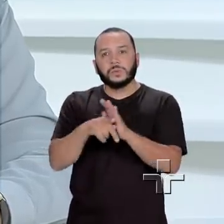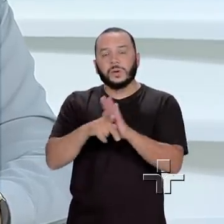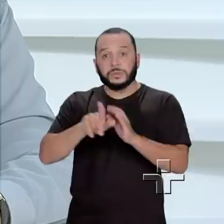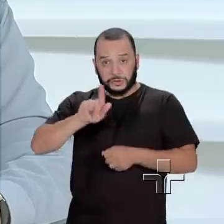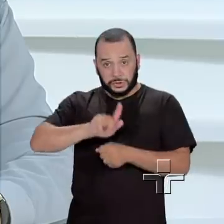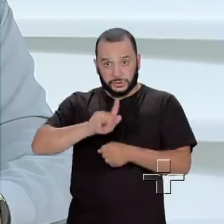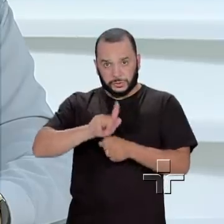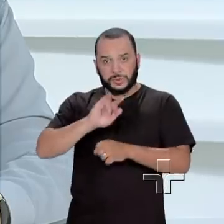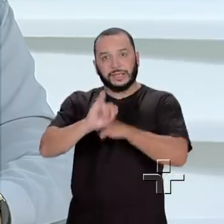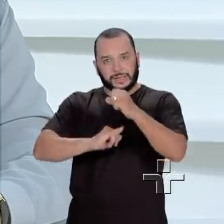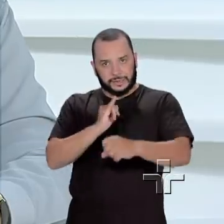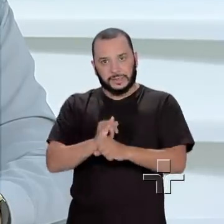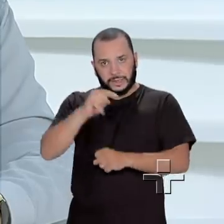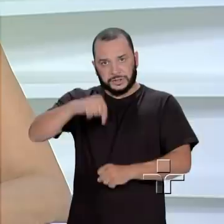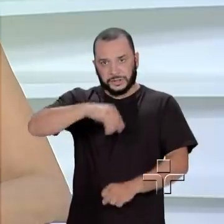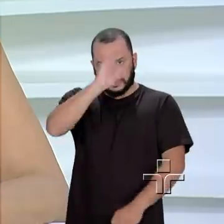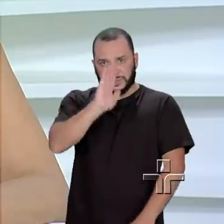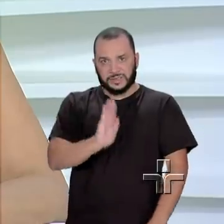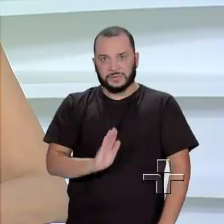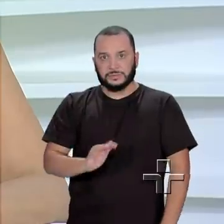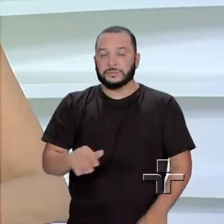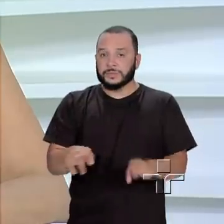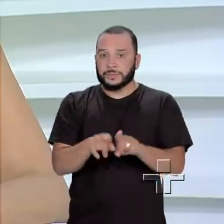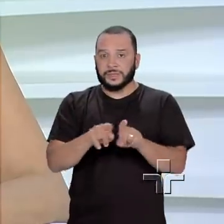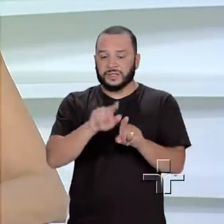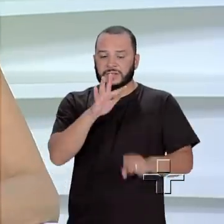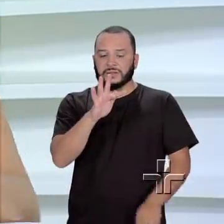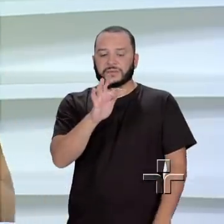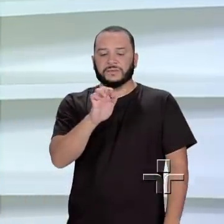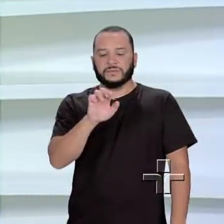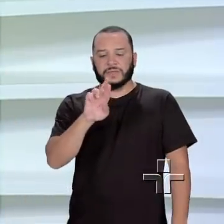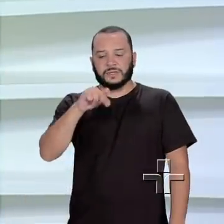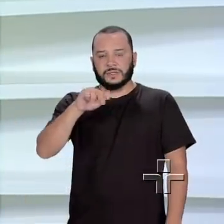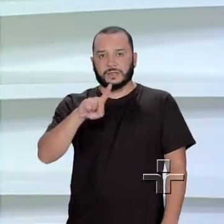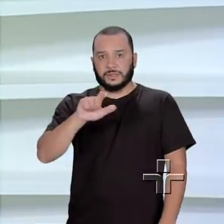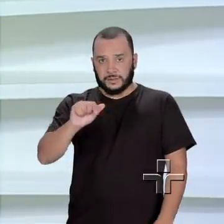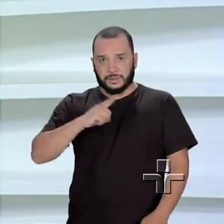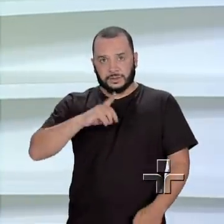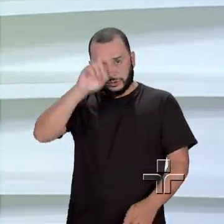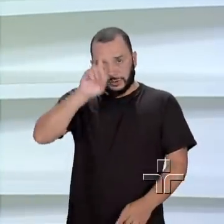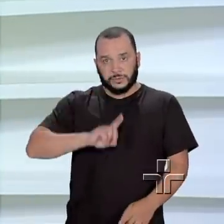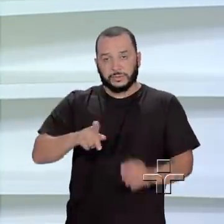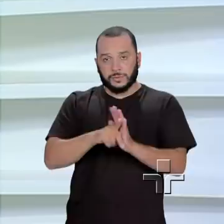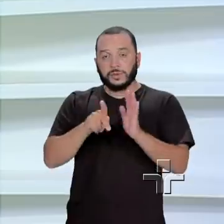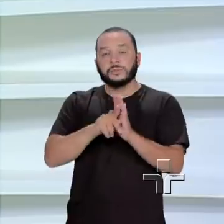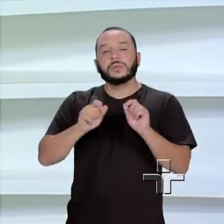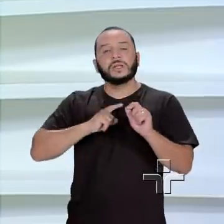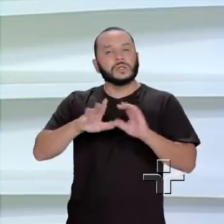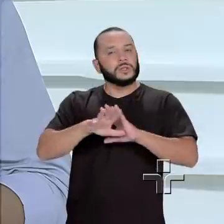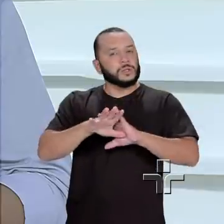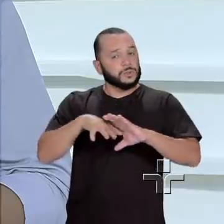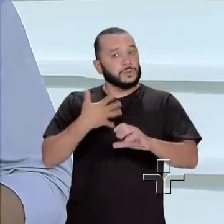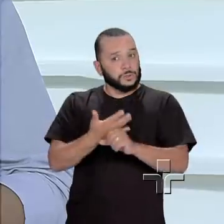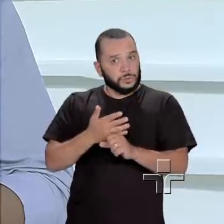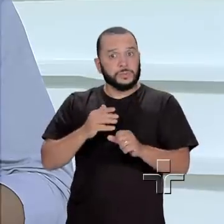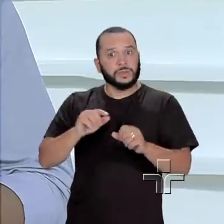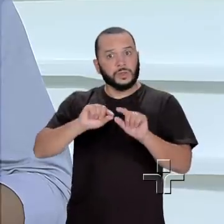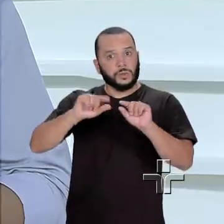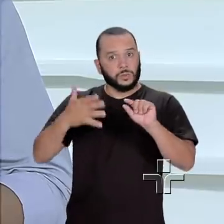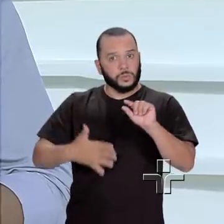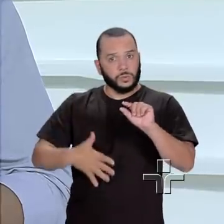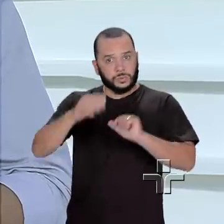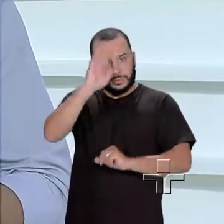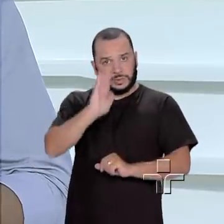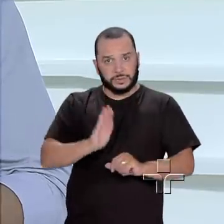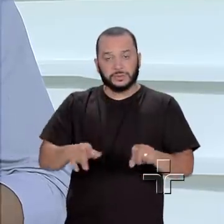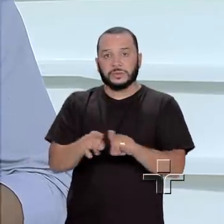da Internet no Brasil. Fernanda Cerávolo, diretora do YouTube do Google no Brasil. Jorge Benson